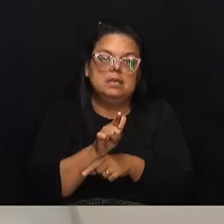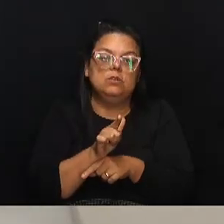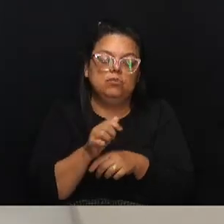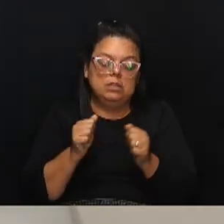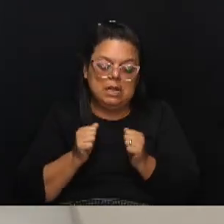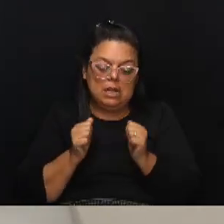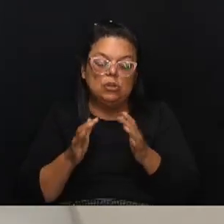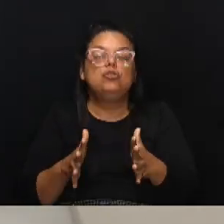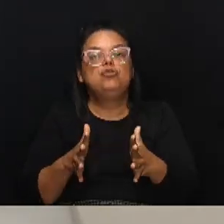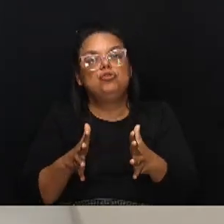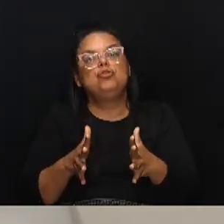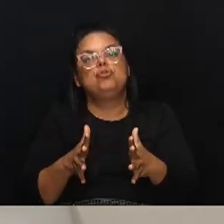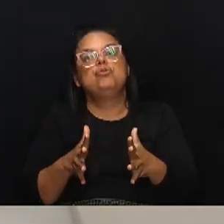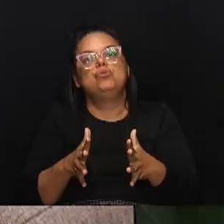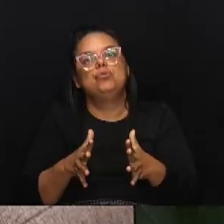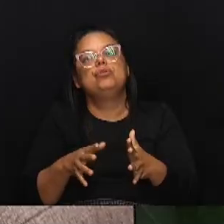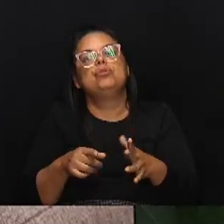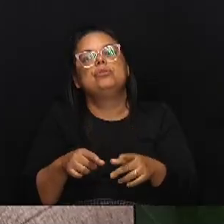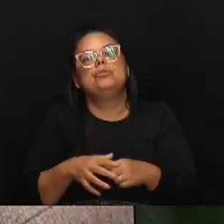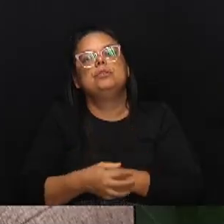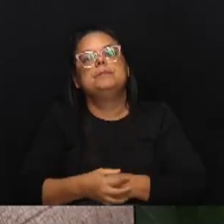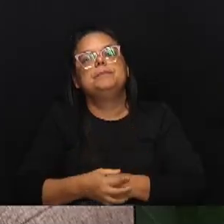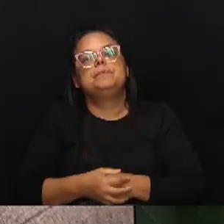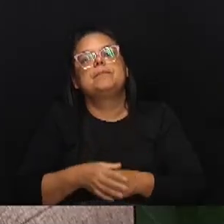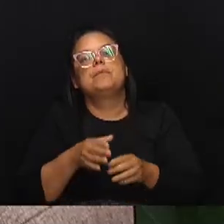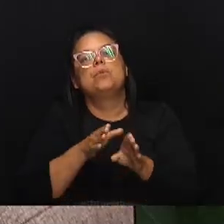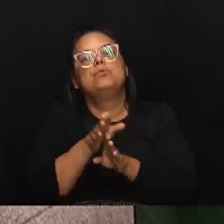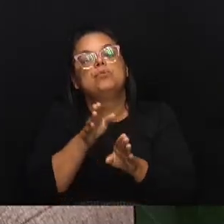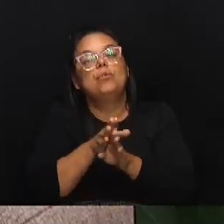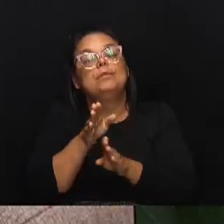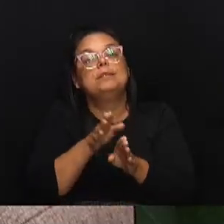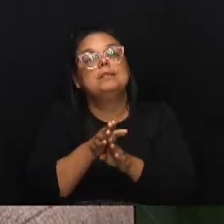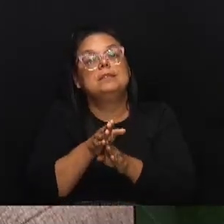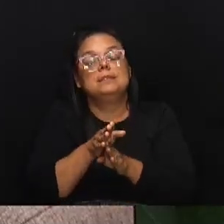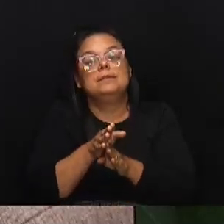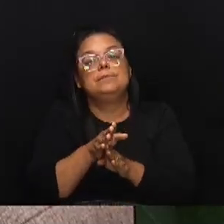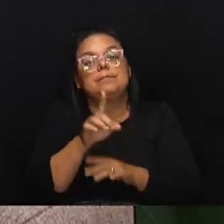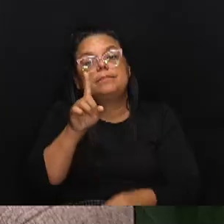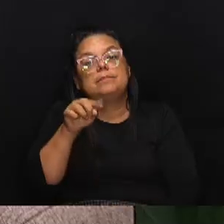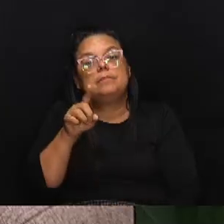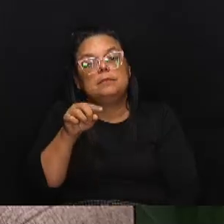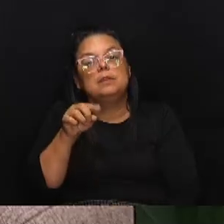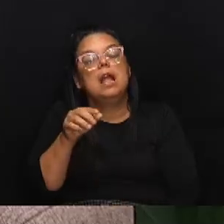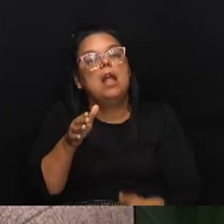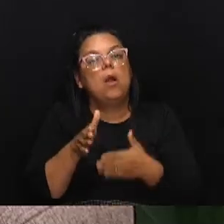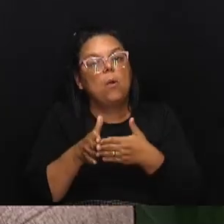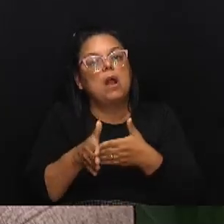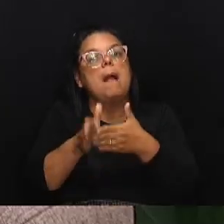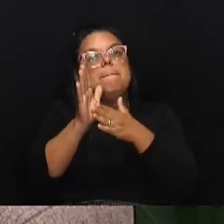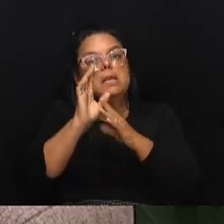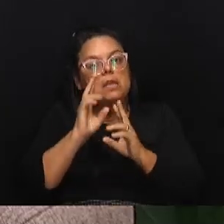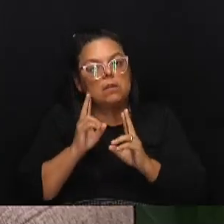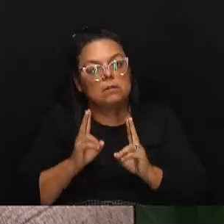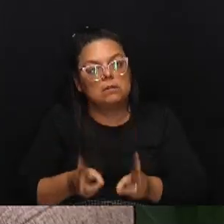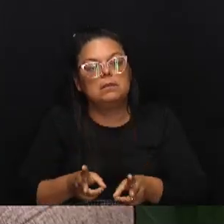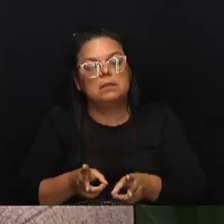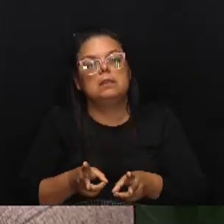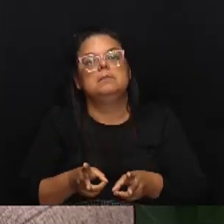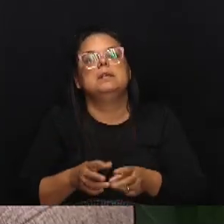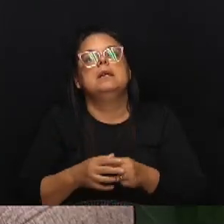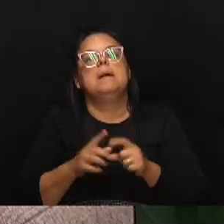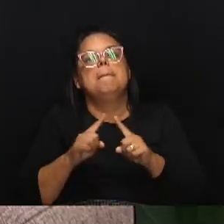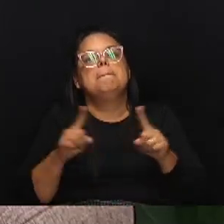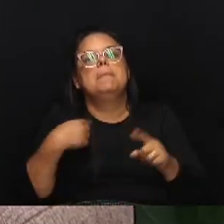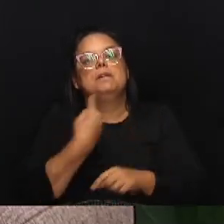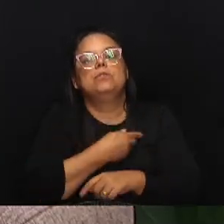aí suas pautas em ação. Os conselhos é um caminho, mas nós precisamos